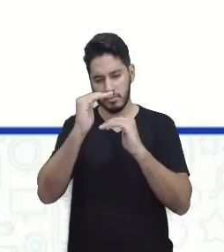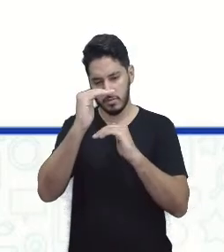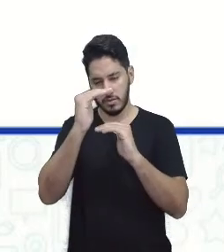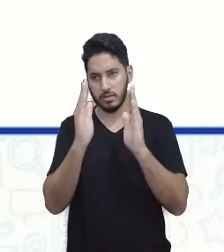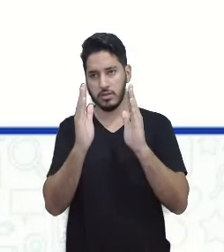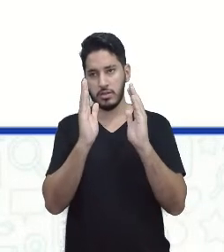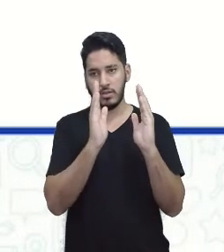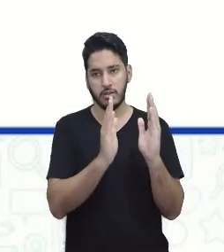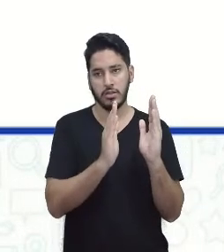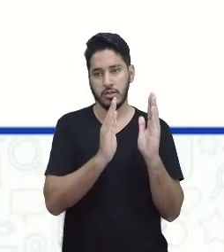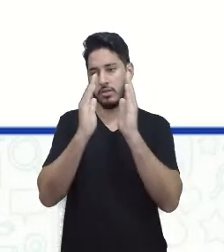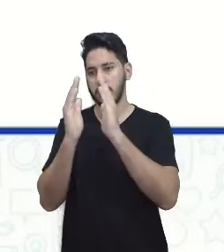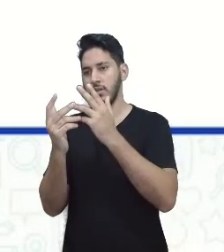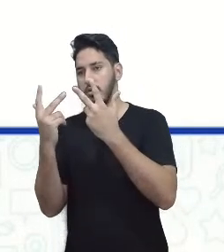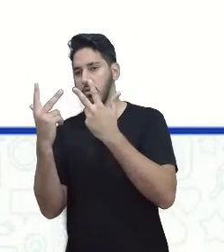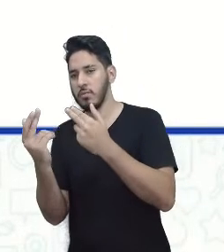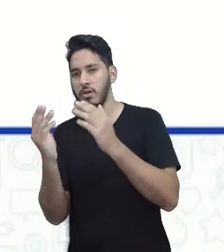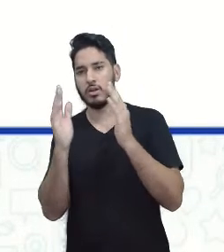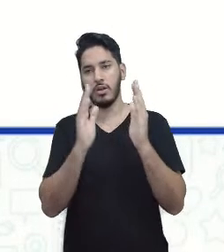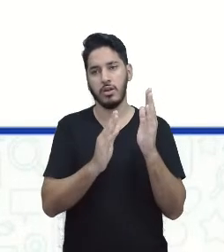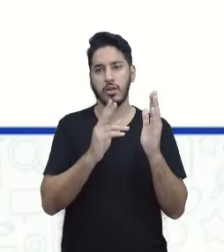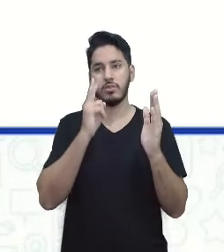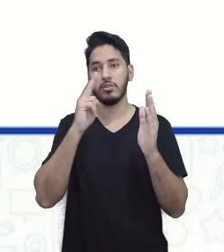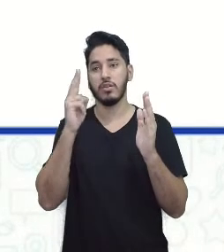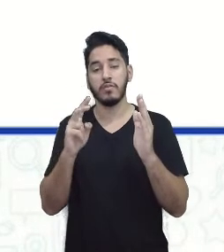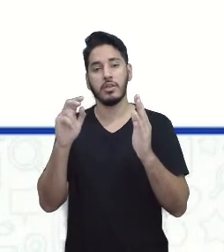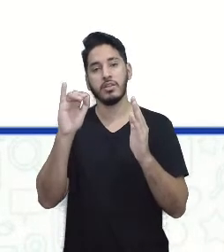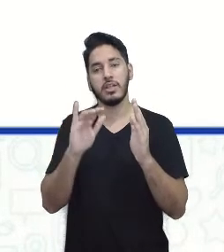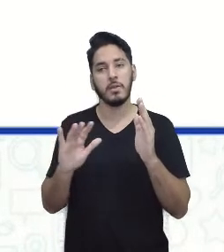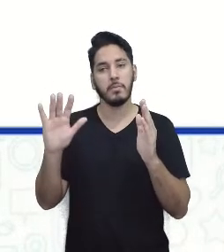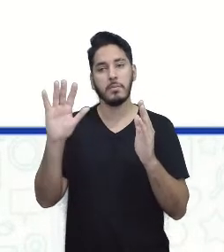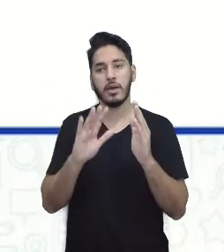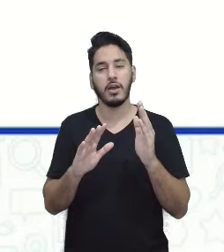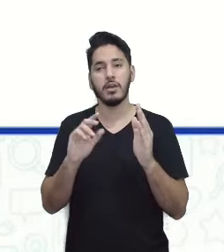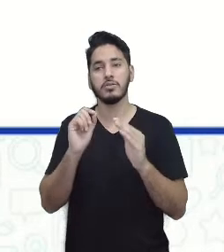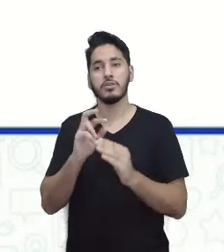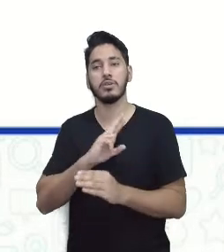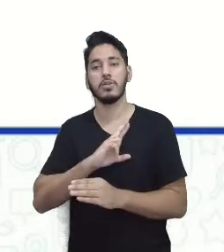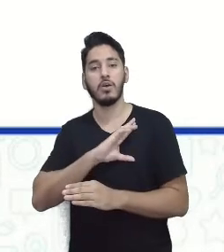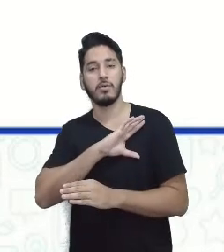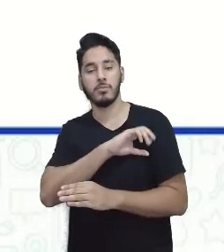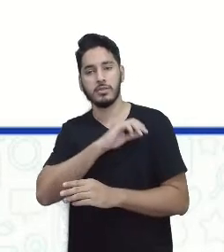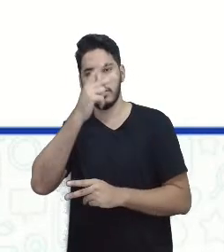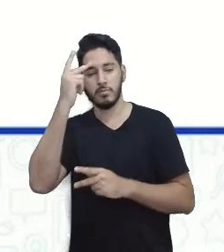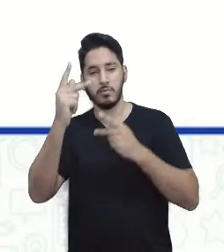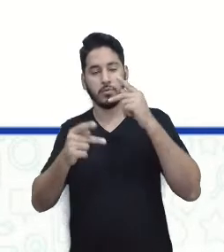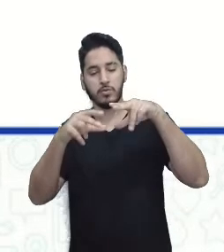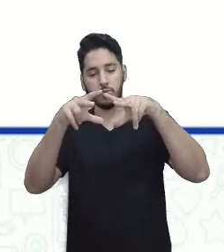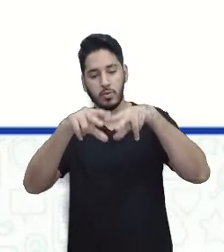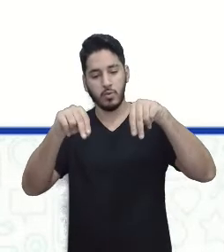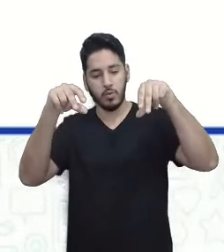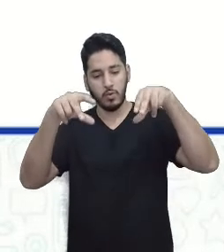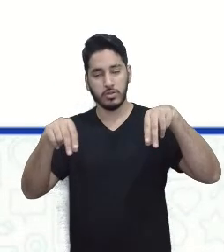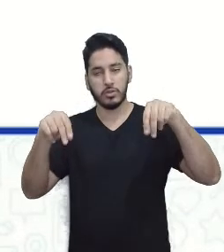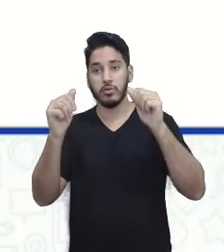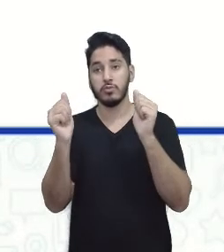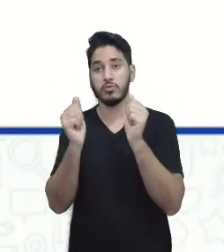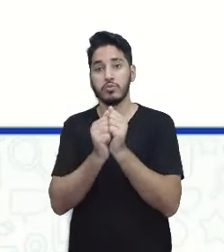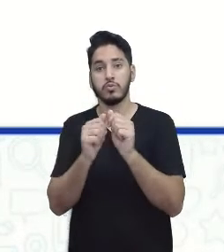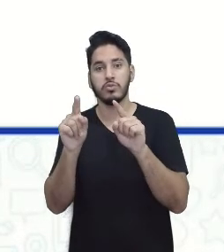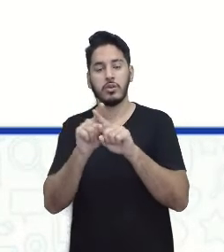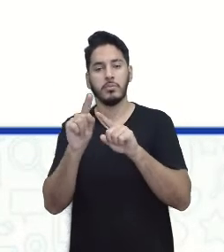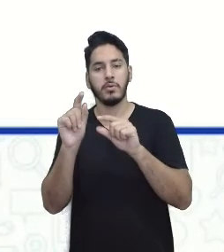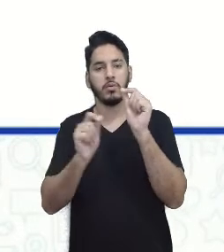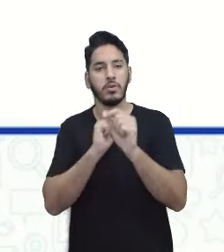que um lado é igual ao outro. Vocês estão vendo o simbolismo aí do romanceiro popular, do cordel, né, junto com a